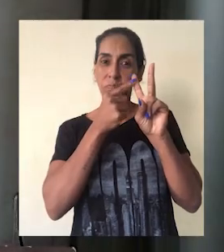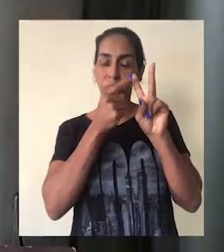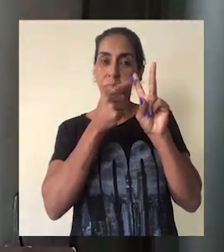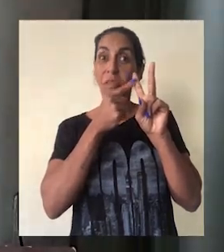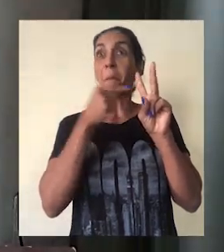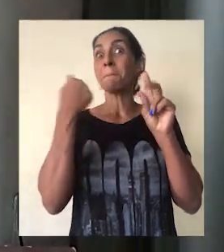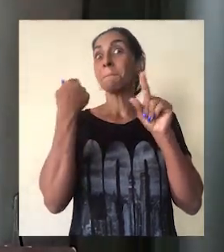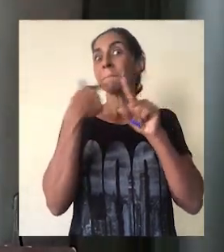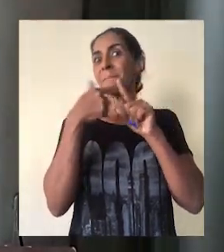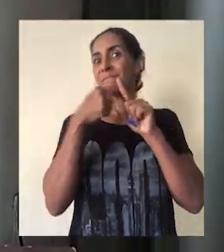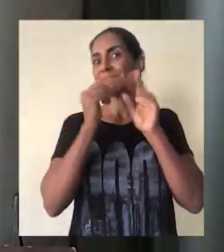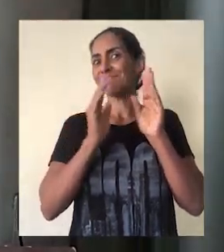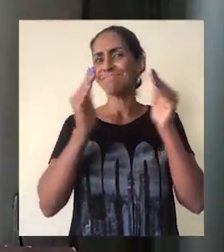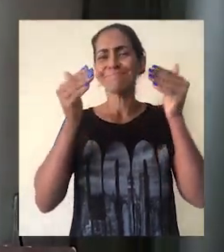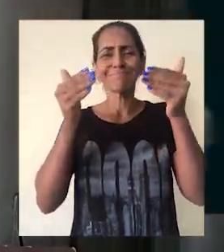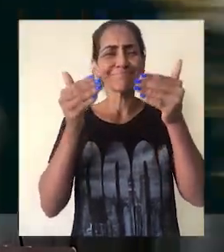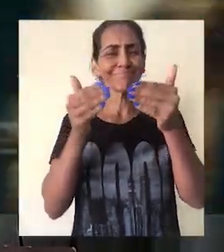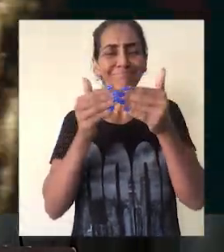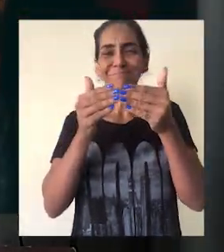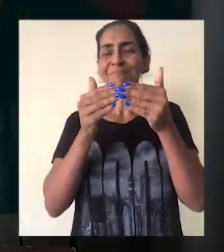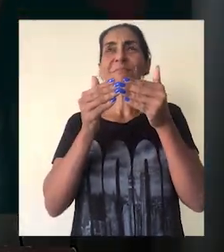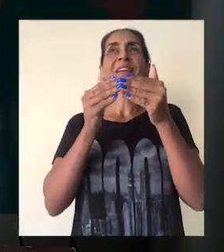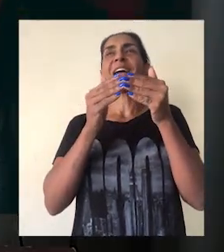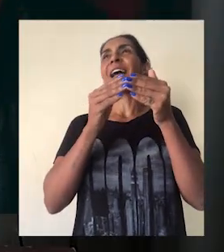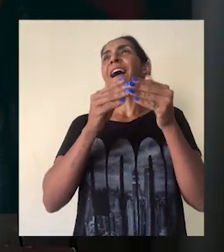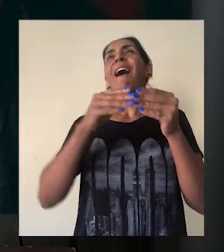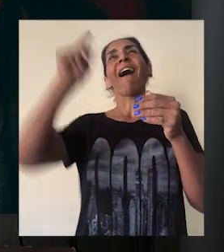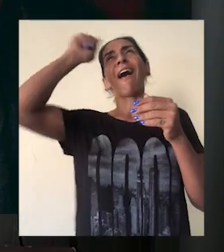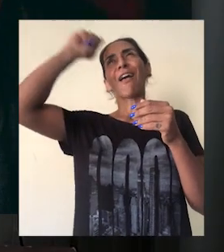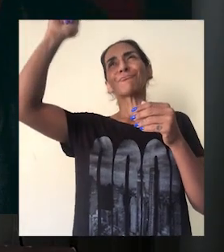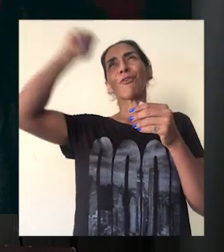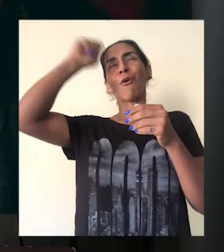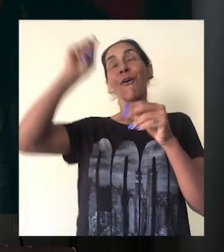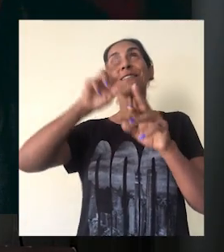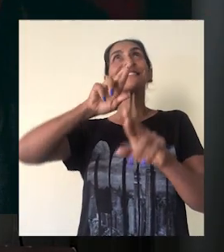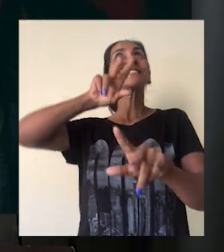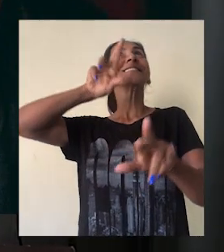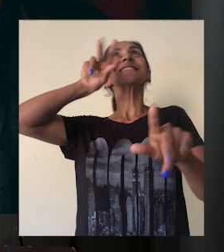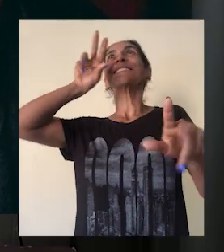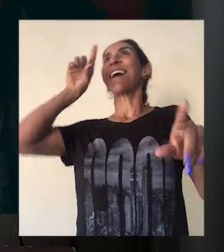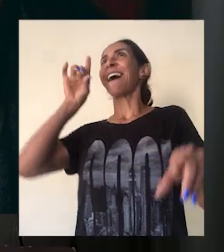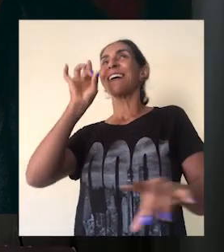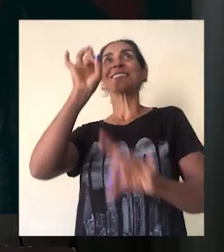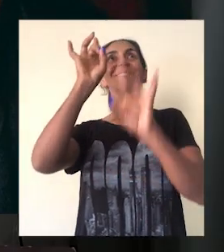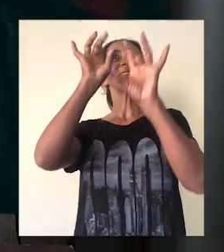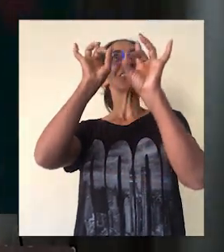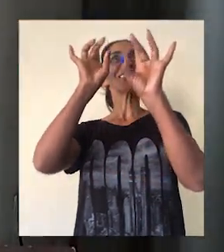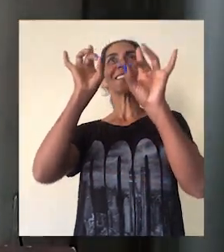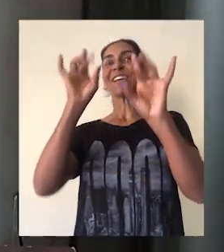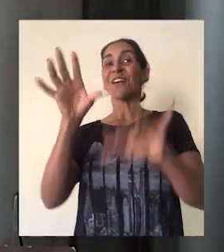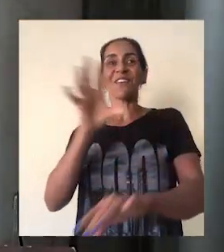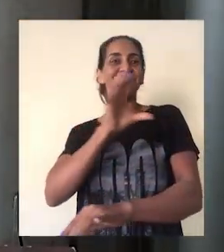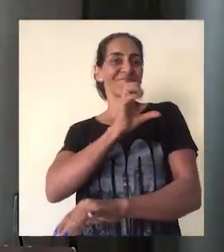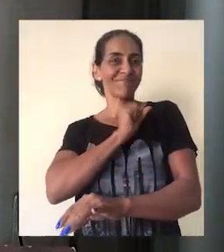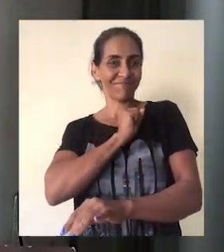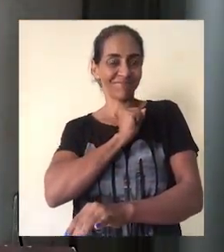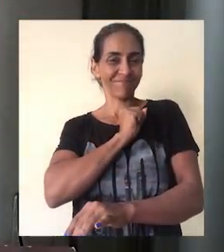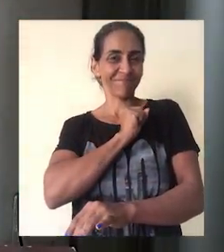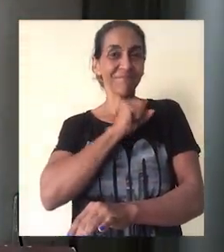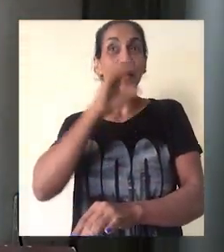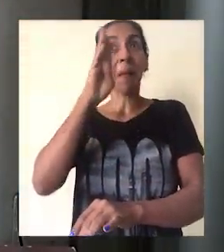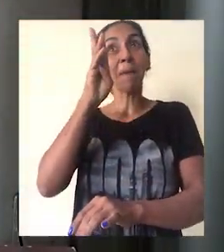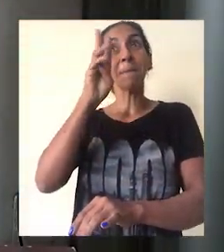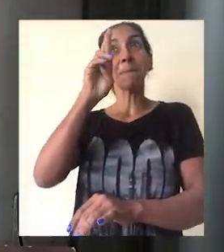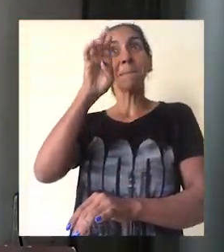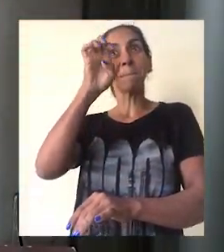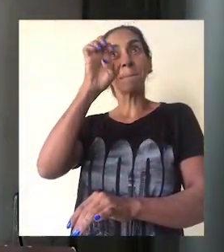nele, principalmente por causa do elenco, que é com Brad Pitt, Tom Cruise, Antônio Bandeiras, entre outros atores que eu gosto demais,